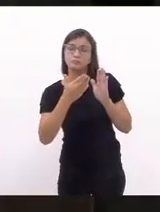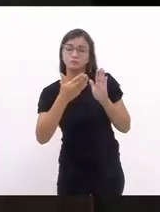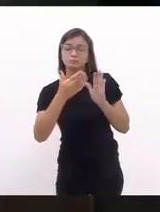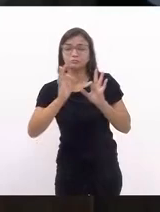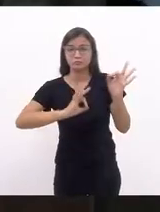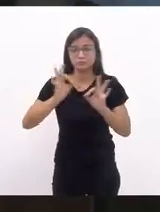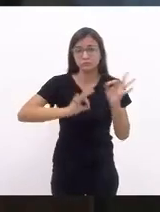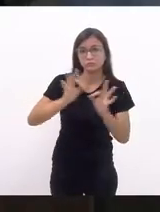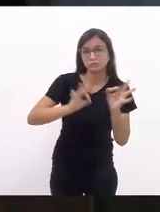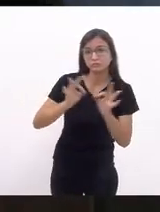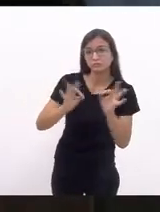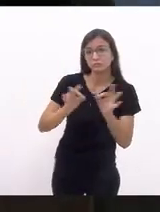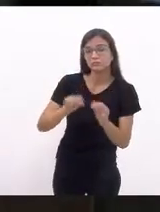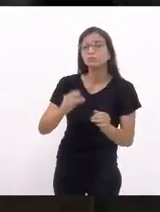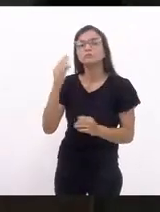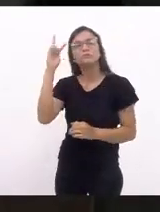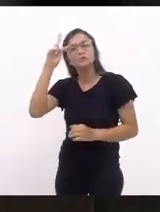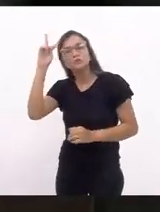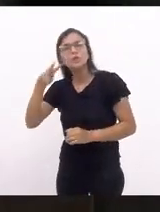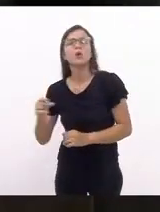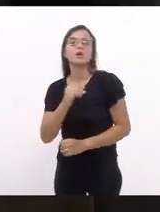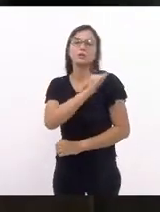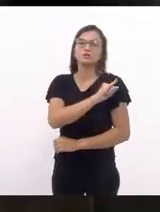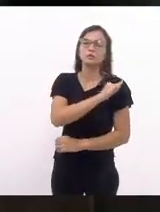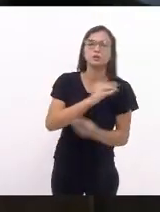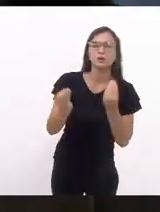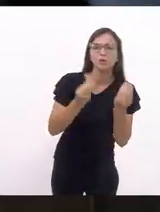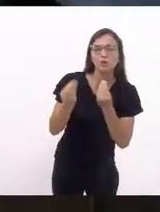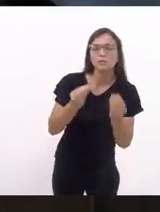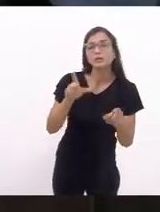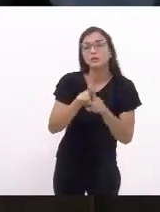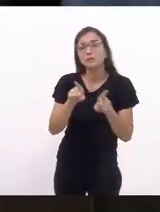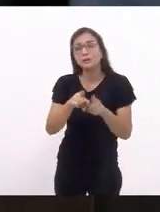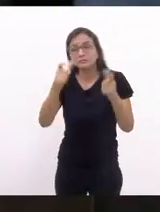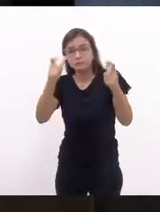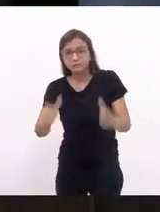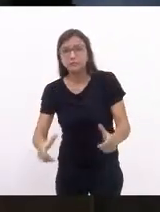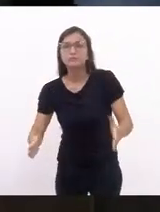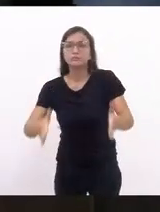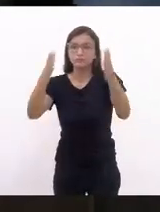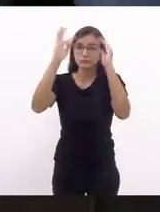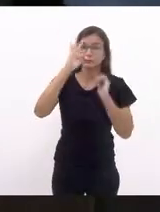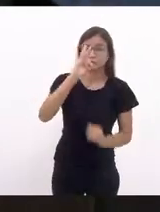história do Estado do Rio de Janeiro e Palácio Tiradentes casa da Democracia